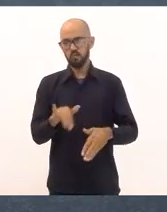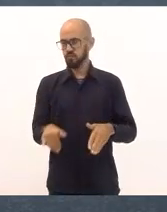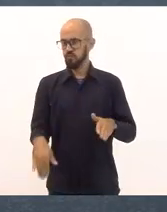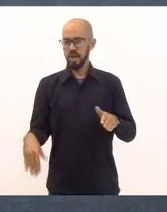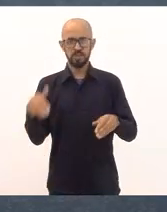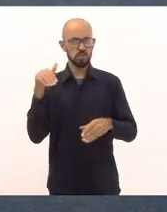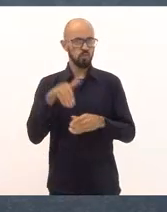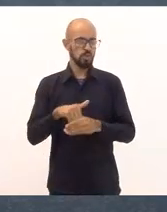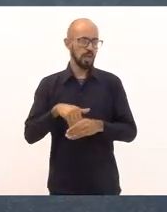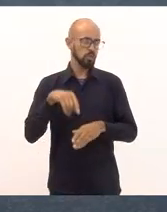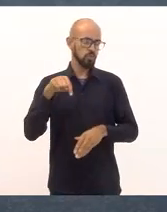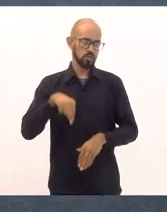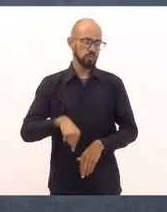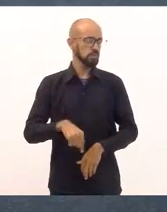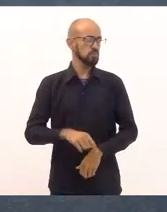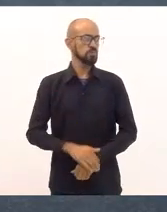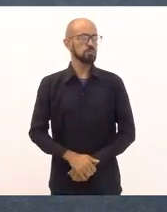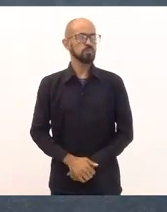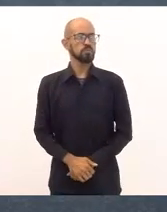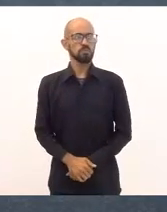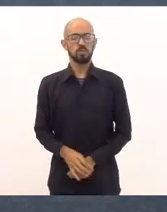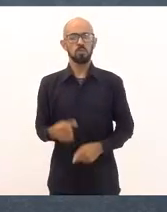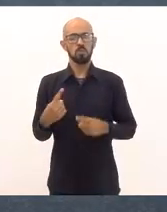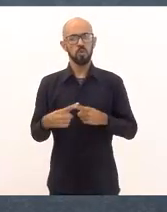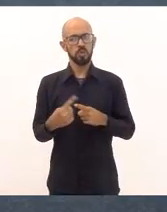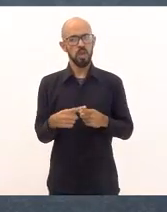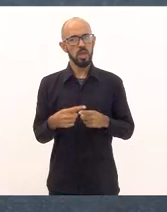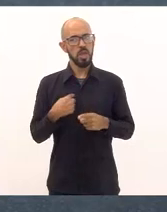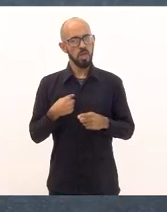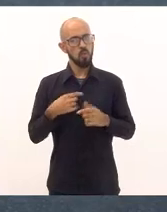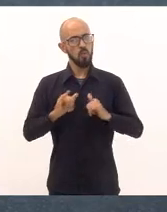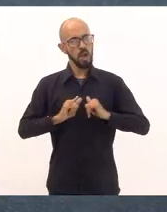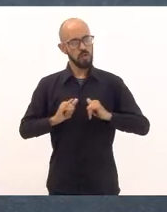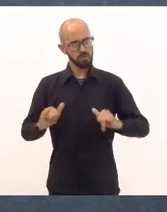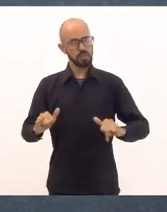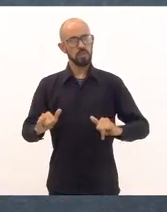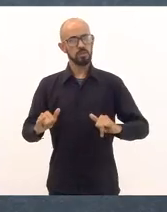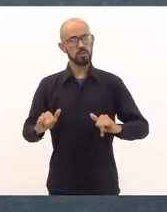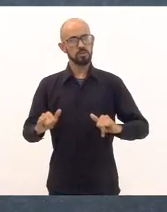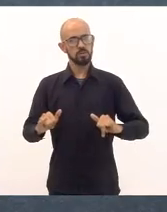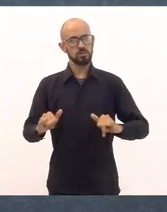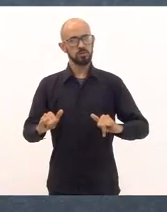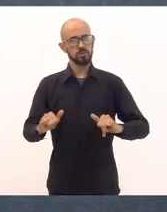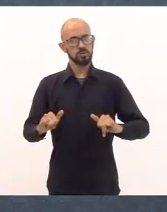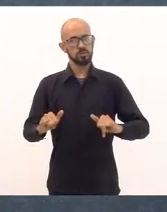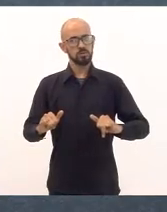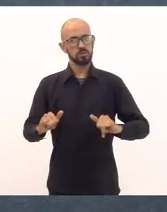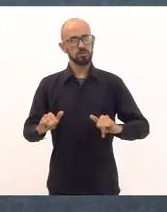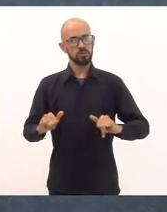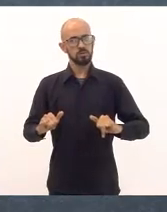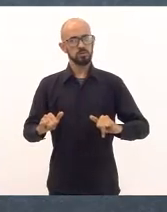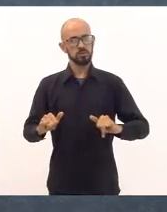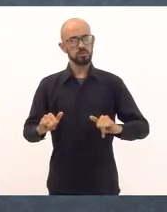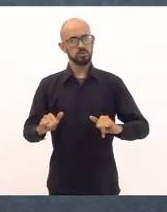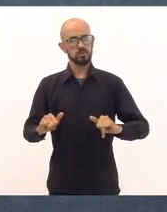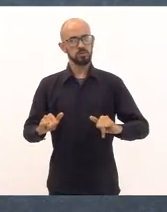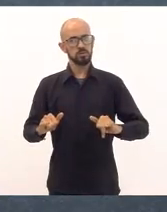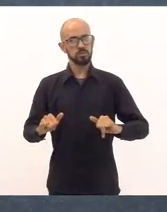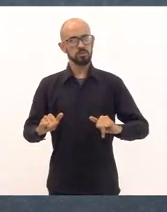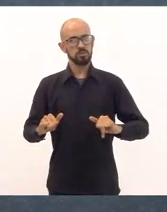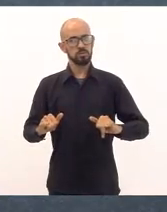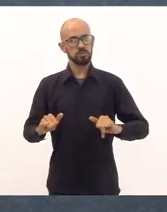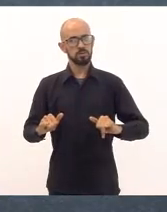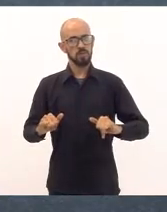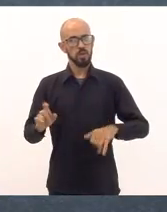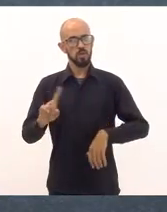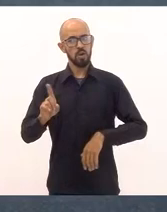plenário. Porque eu avisei aos interlocutores. Eu não